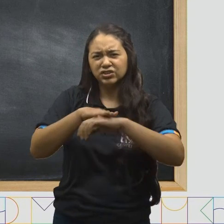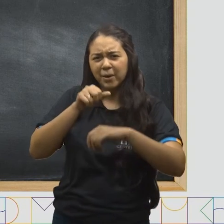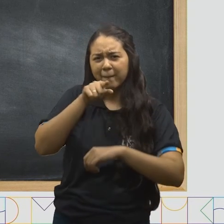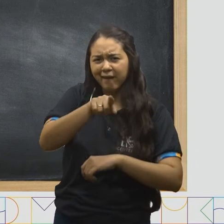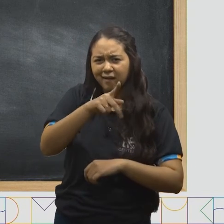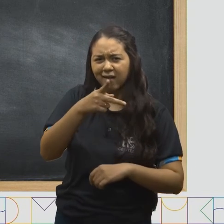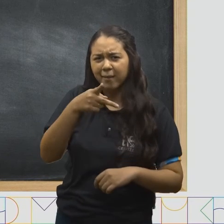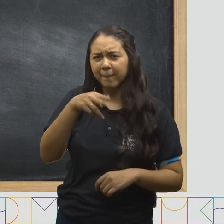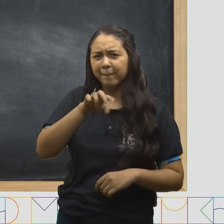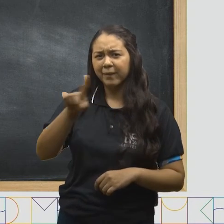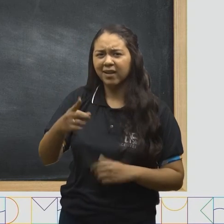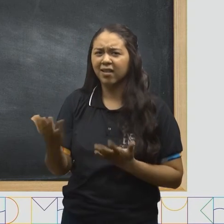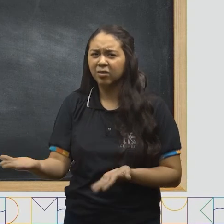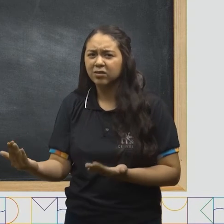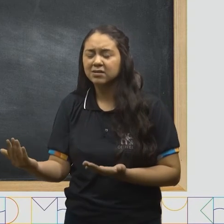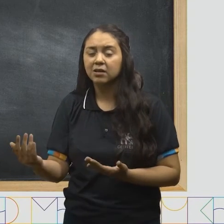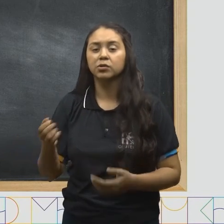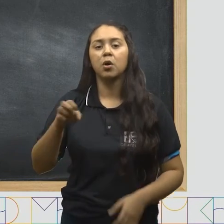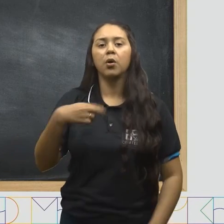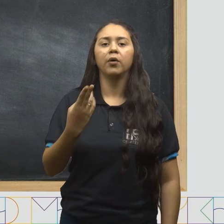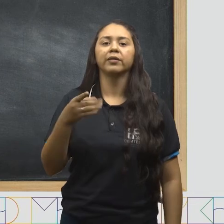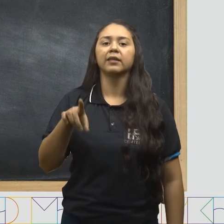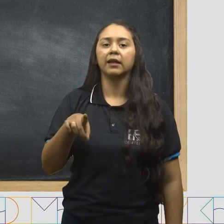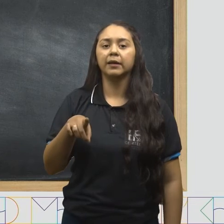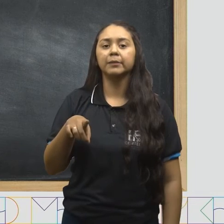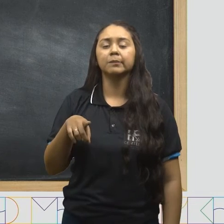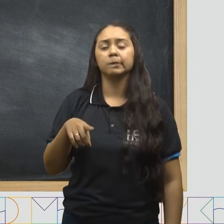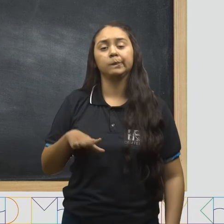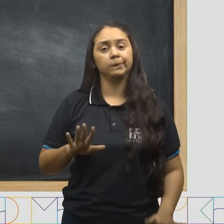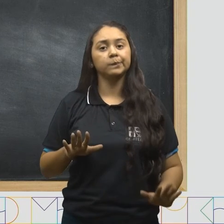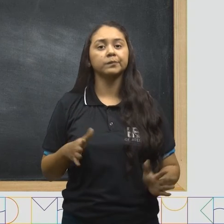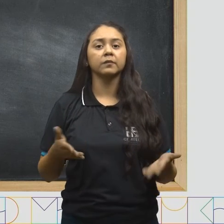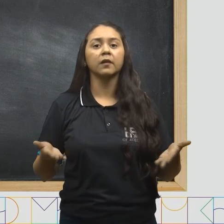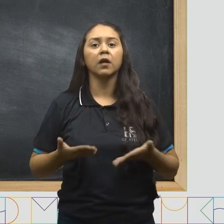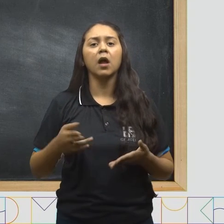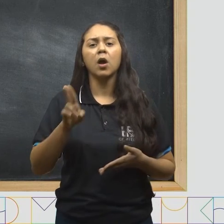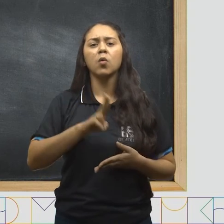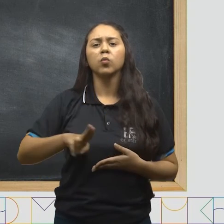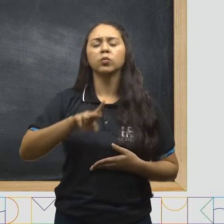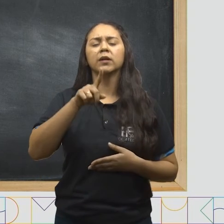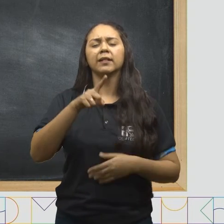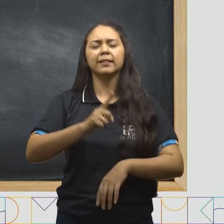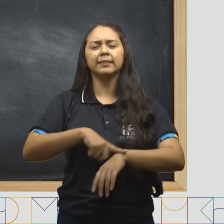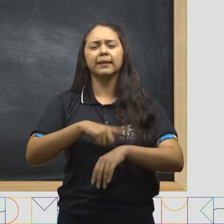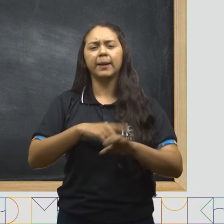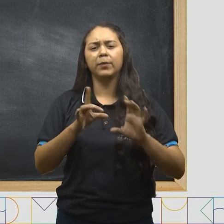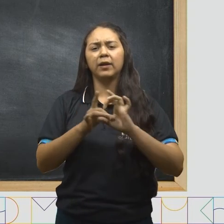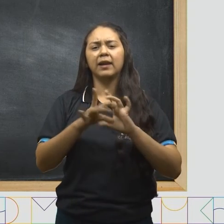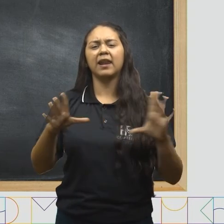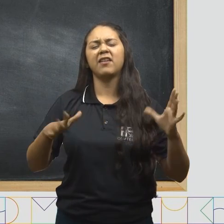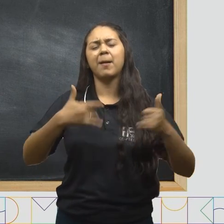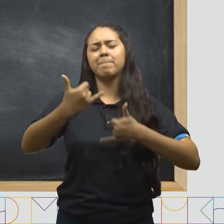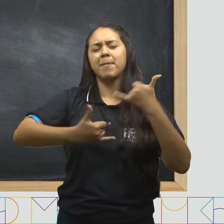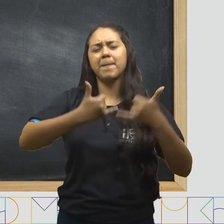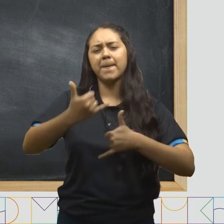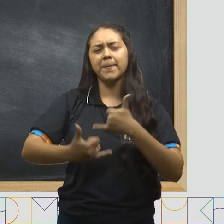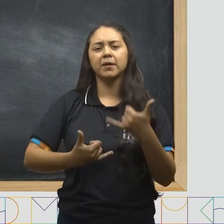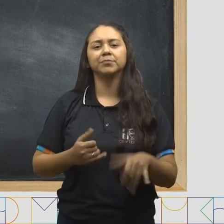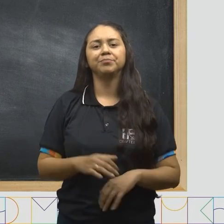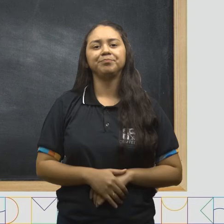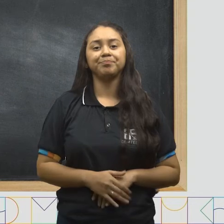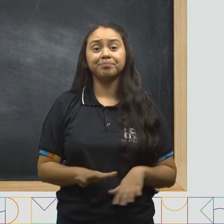de pré-adolescente? Letra D. Por enquanto, use seu tempo livre e